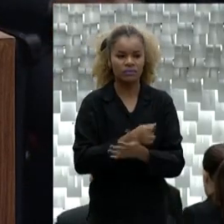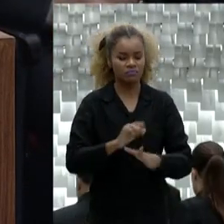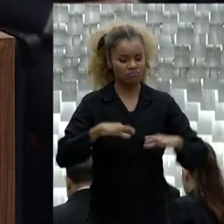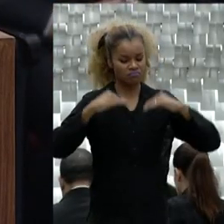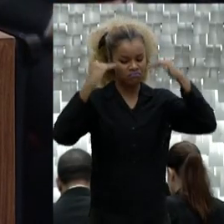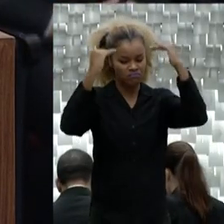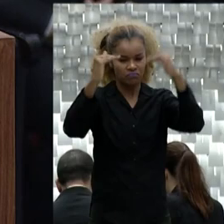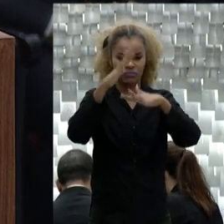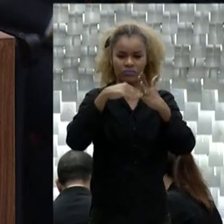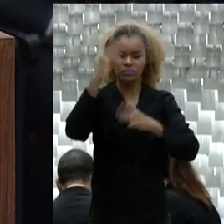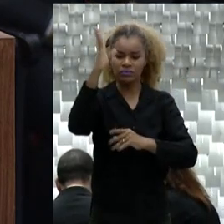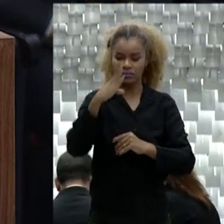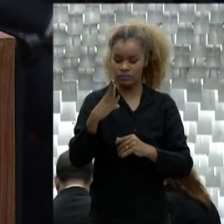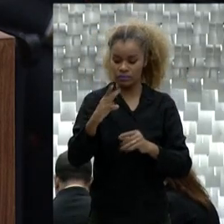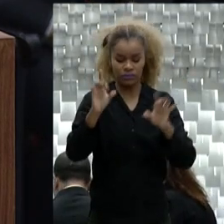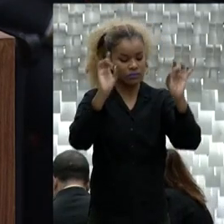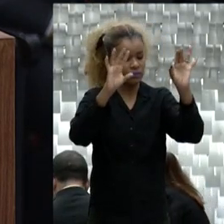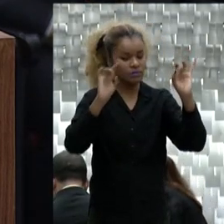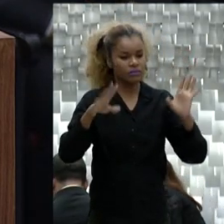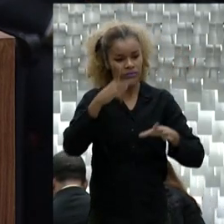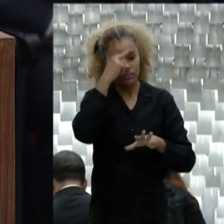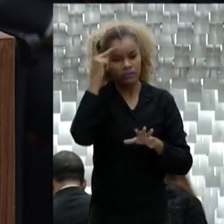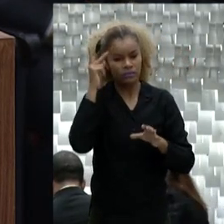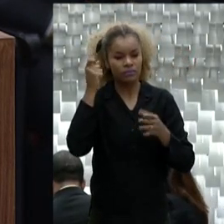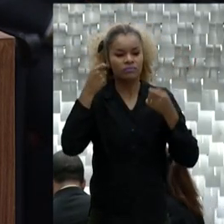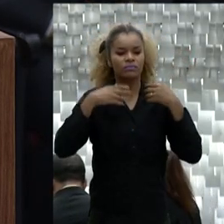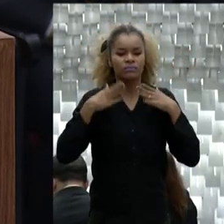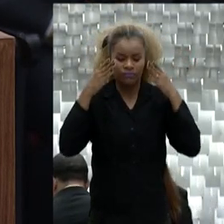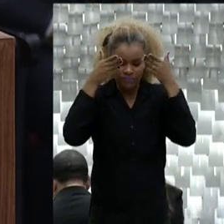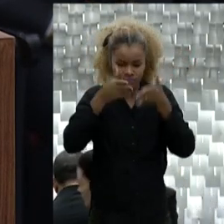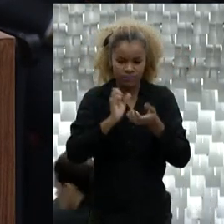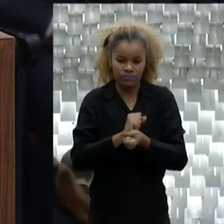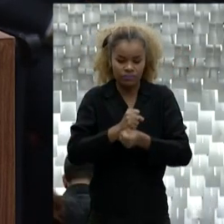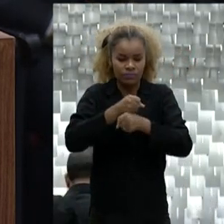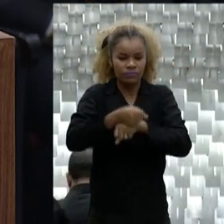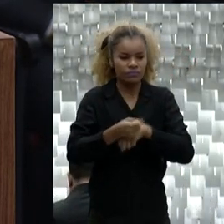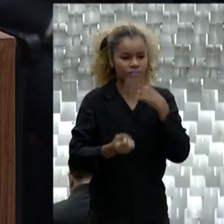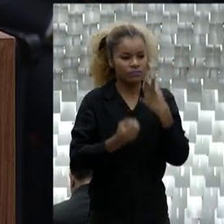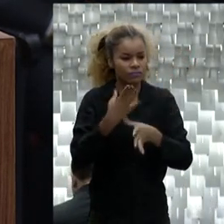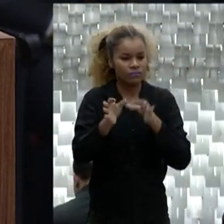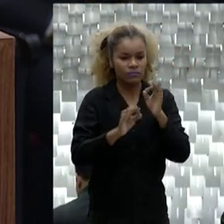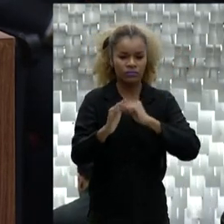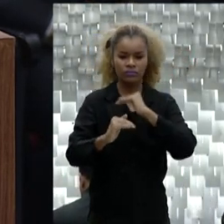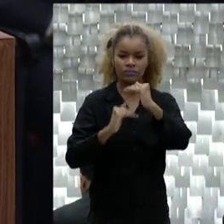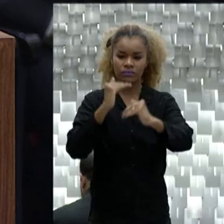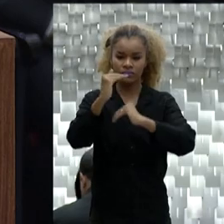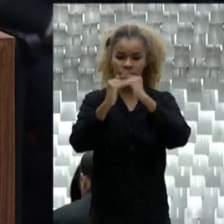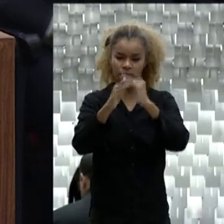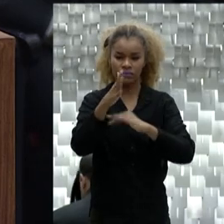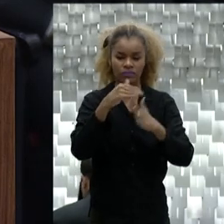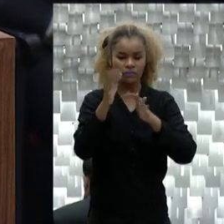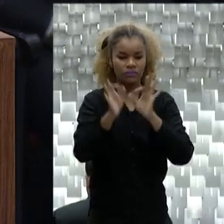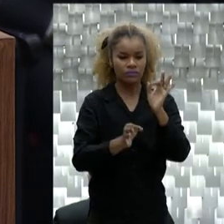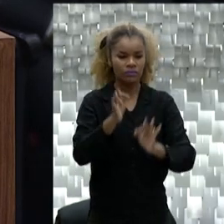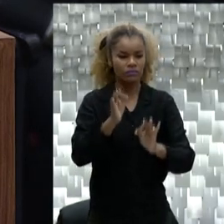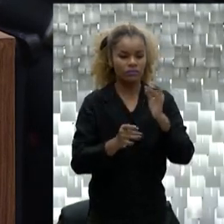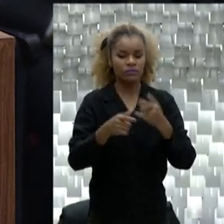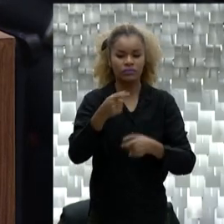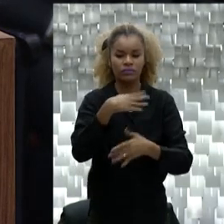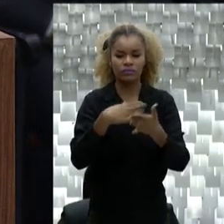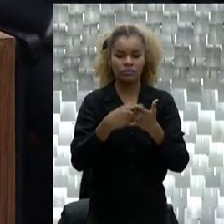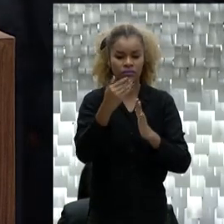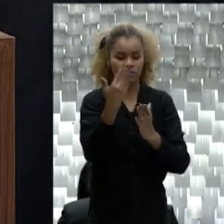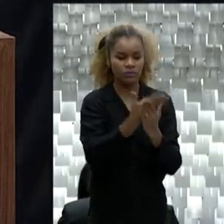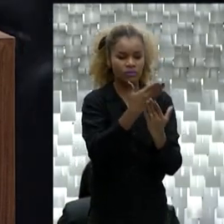brasileiros, especialmente aqueles dedicados à condução e evolução dos processos